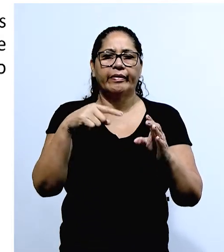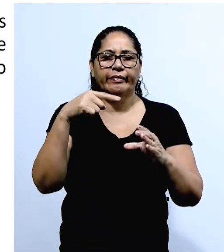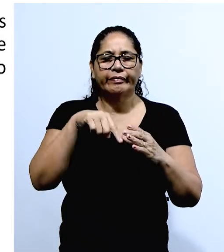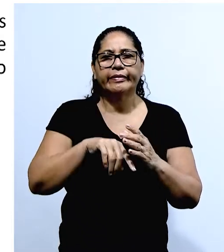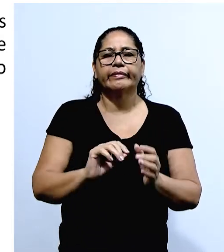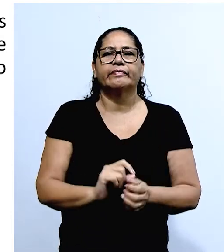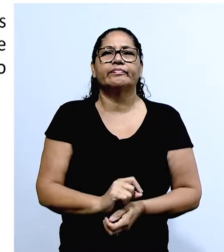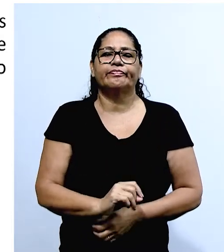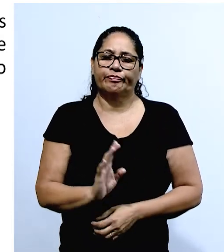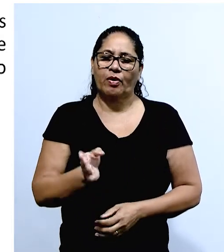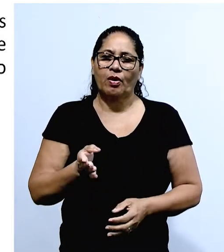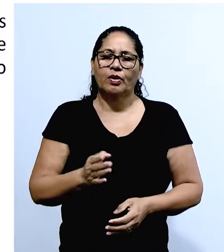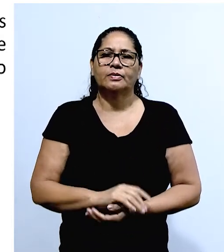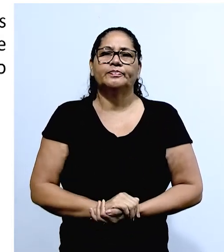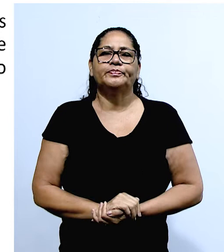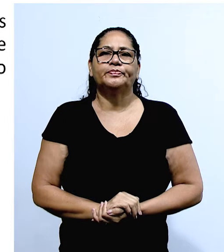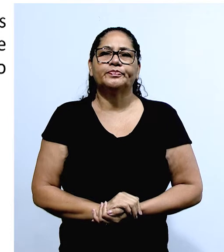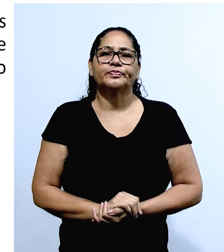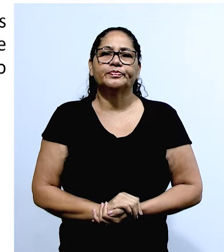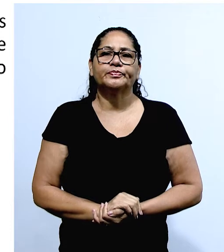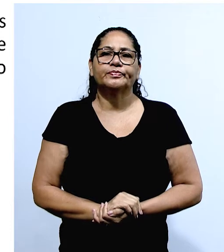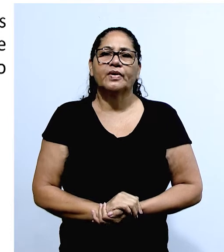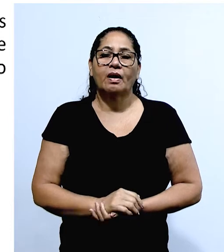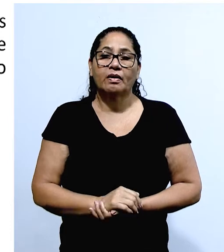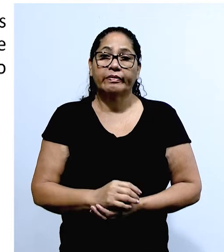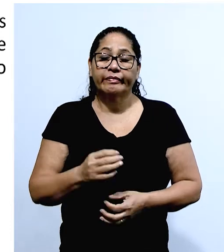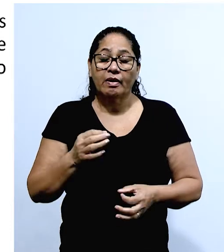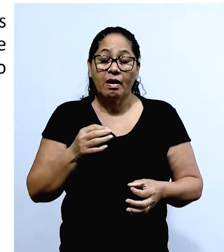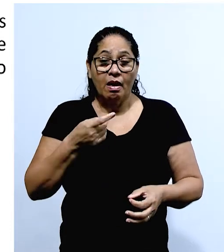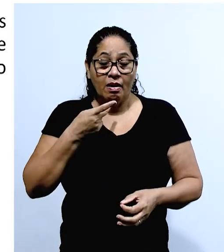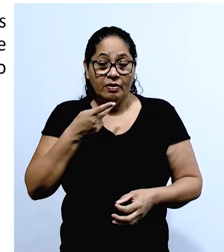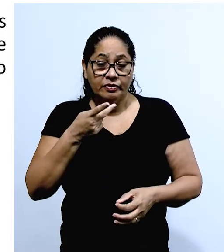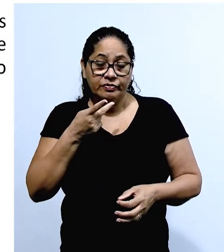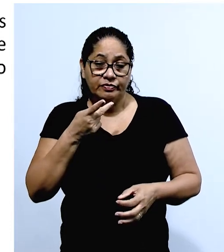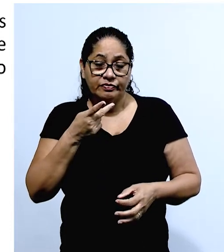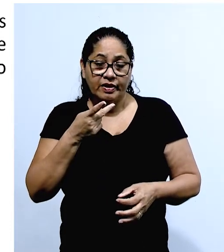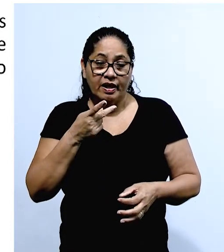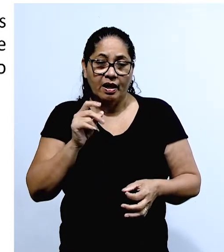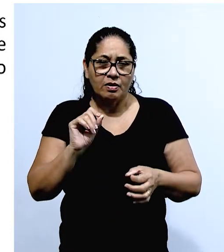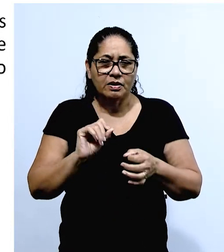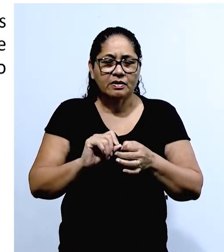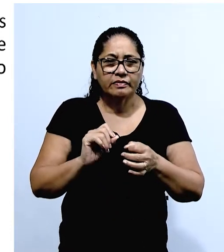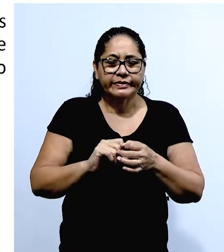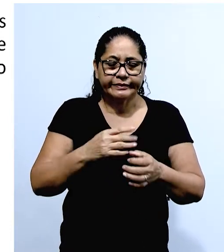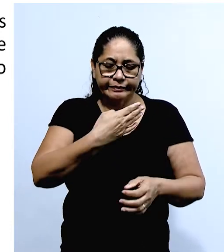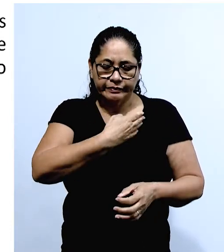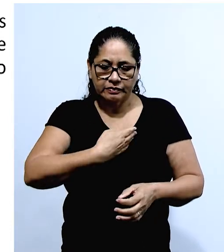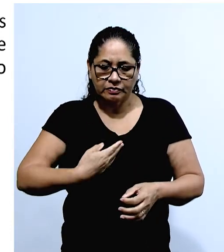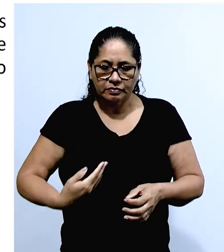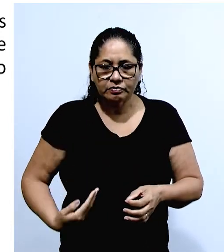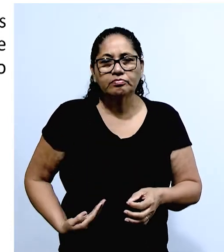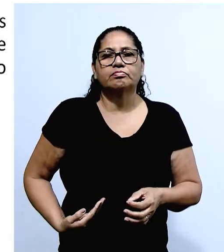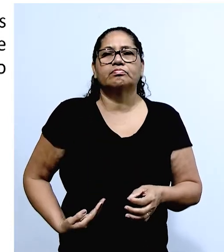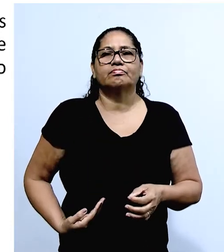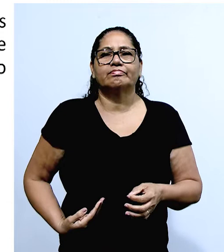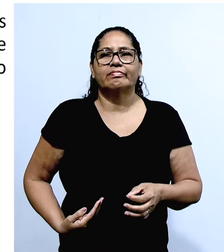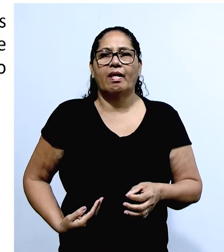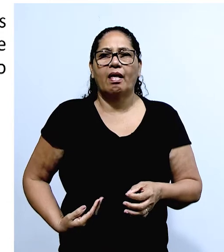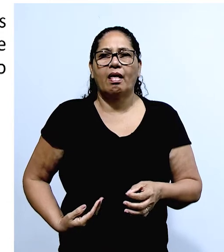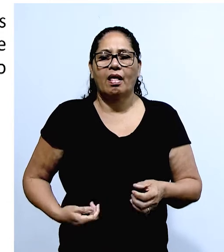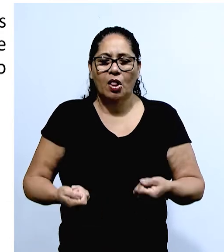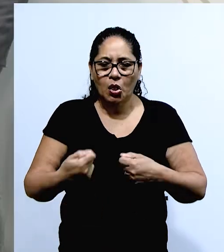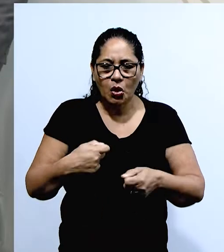grifou aqui, agora foi, tá bom? Então, quando eu falo de aprimorar a administração pública em benefício da sociedade por meio do controle